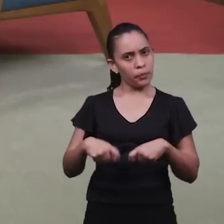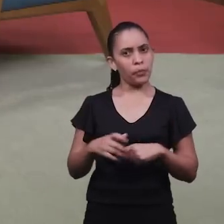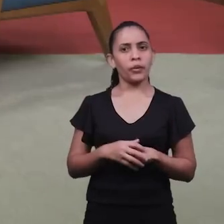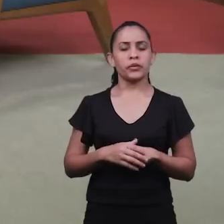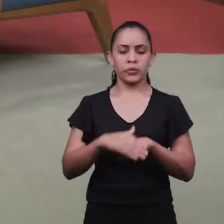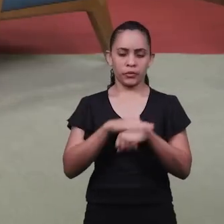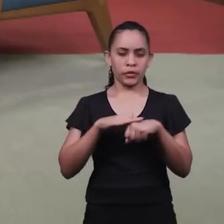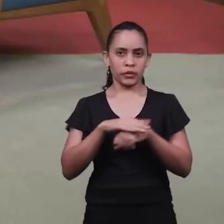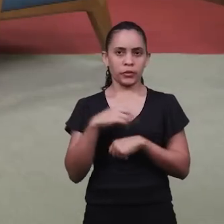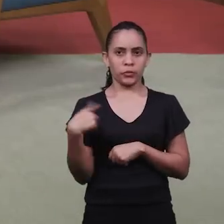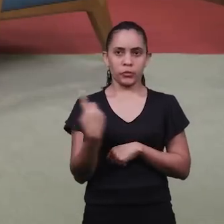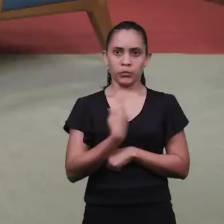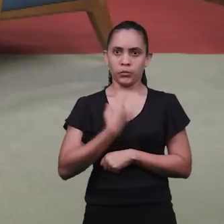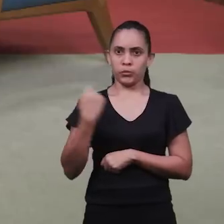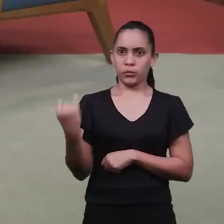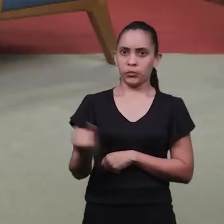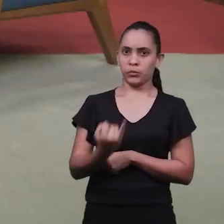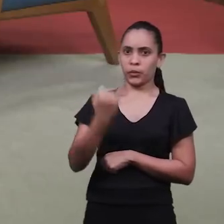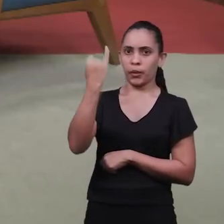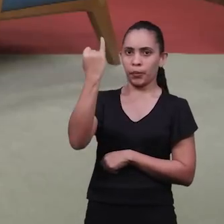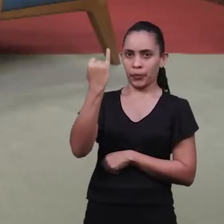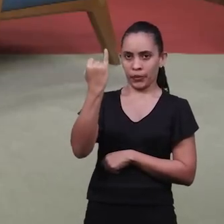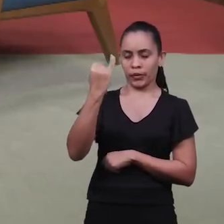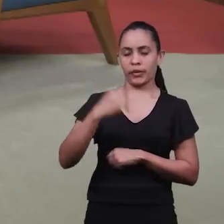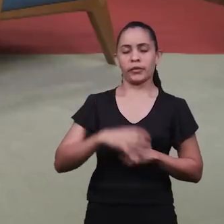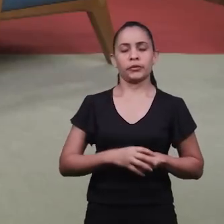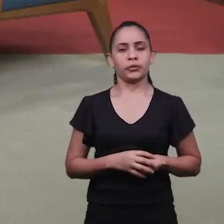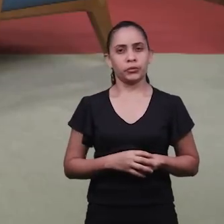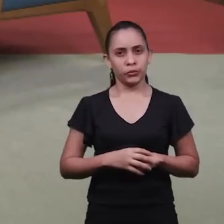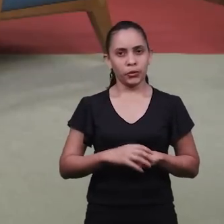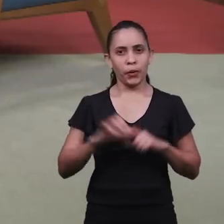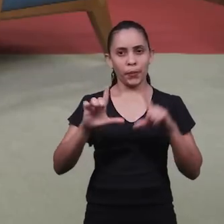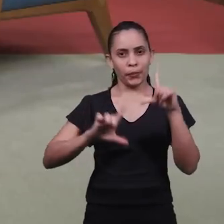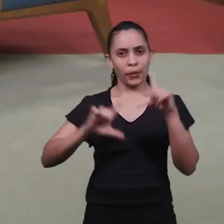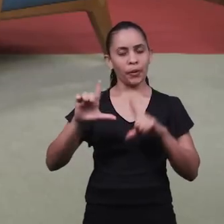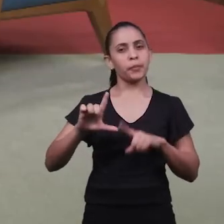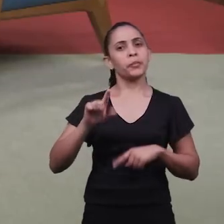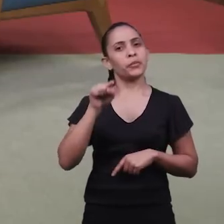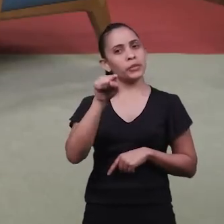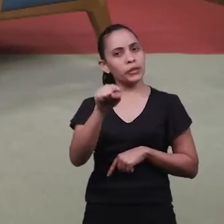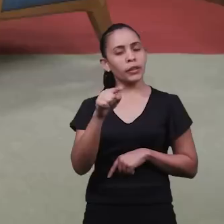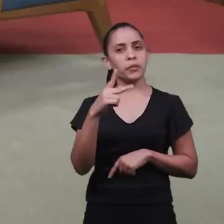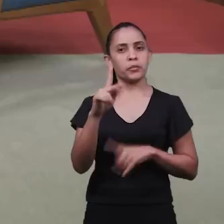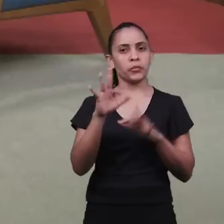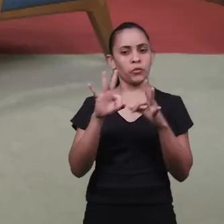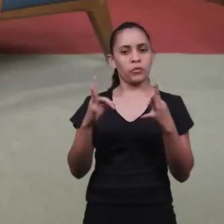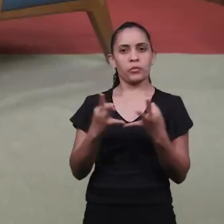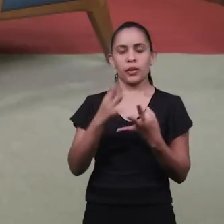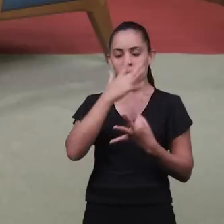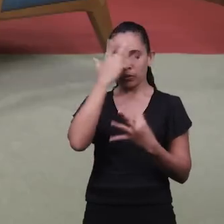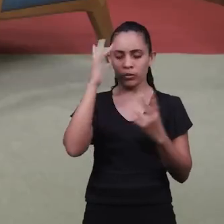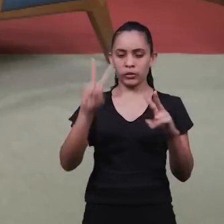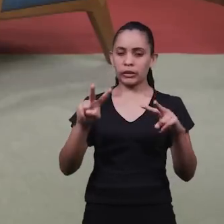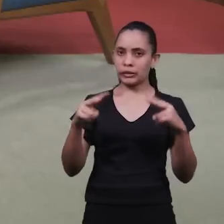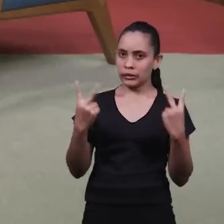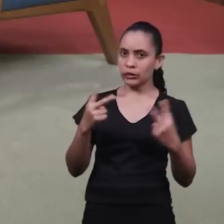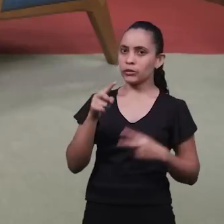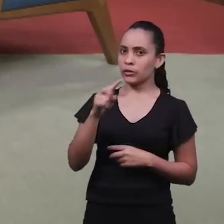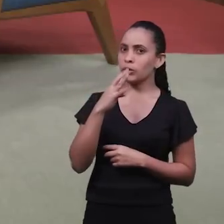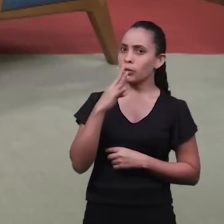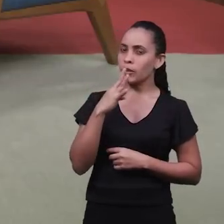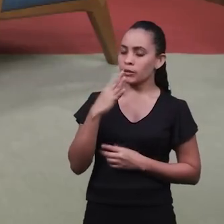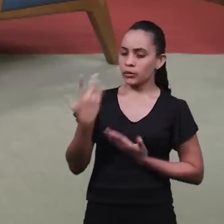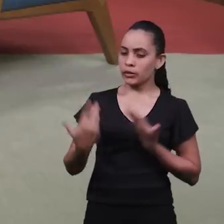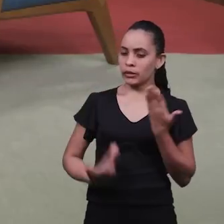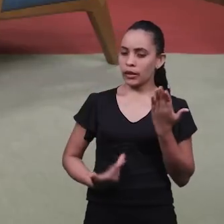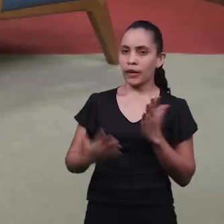falar conosco sobre a importância desse programa para você, para sua família, para as pessoas que assistem, que você conhece, os